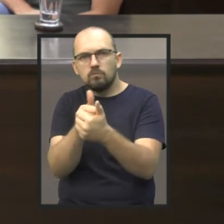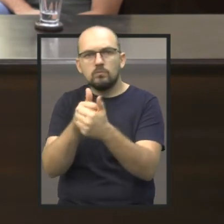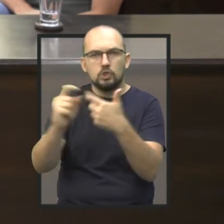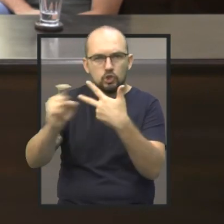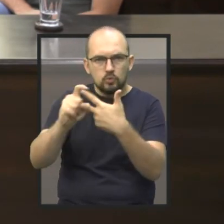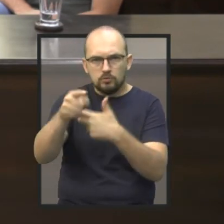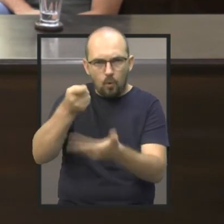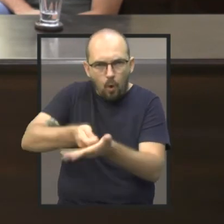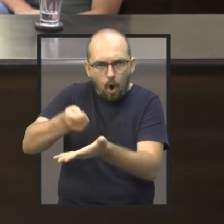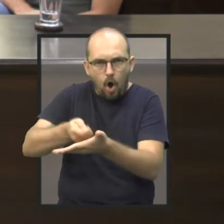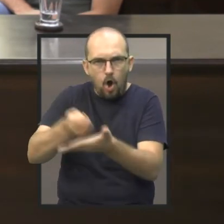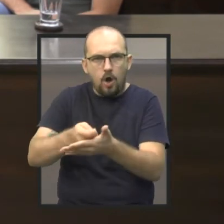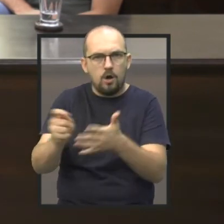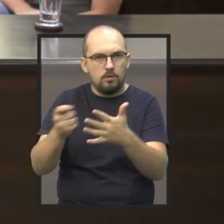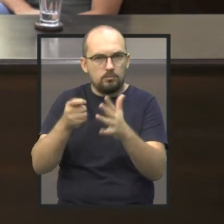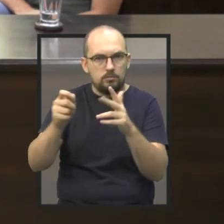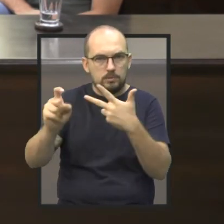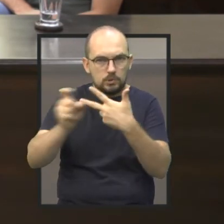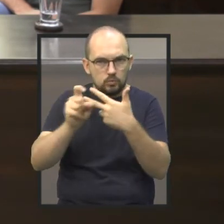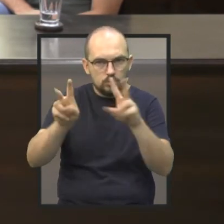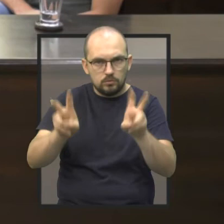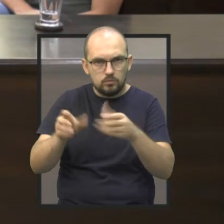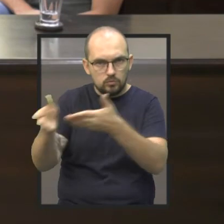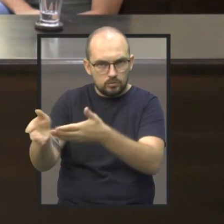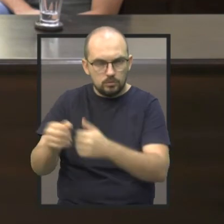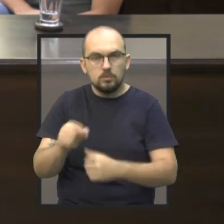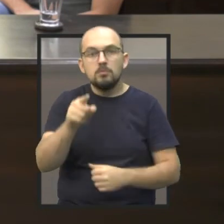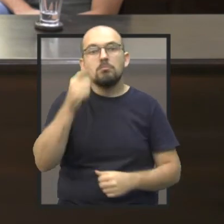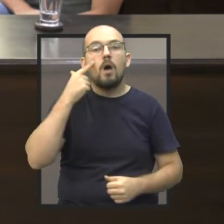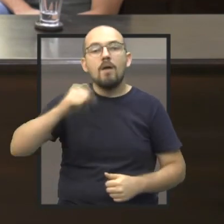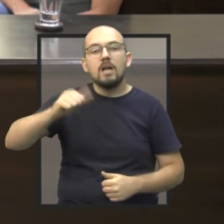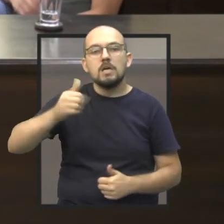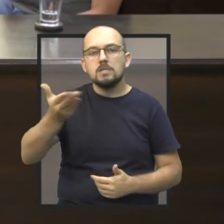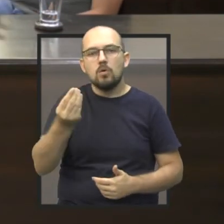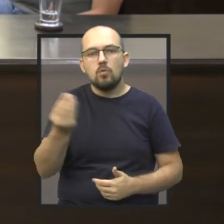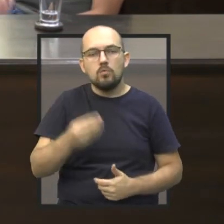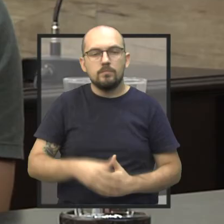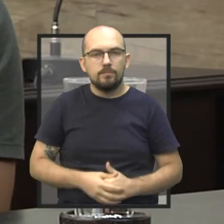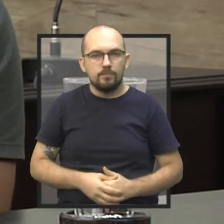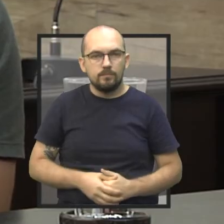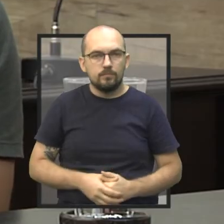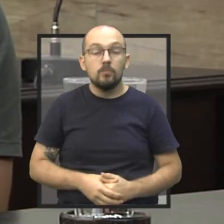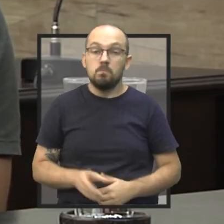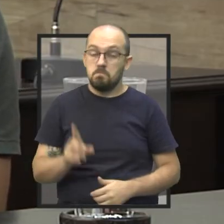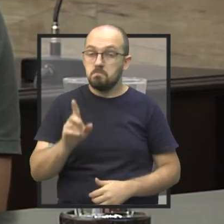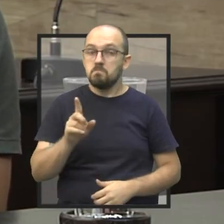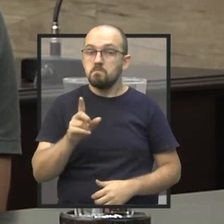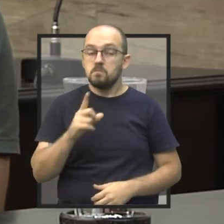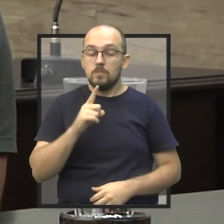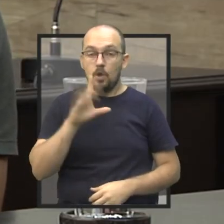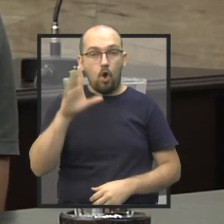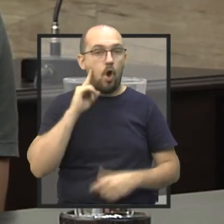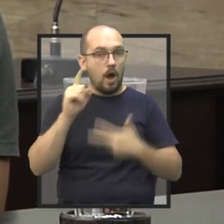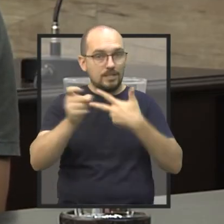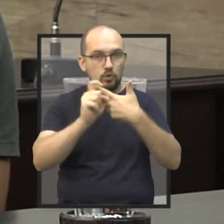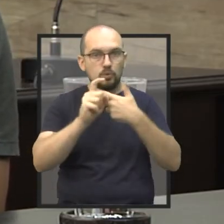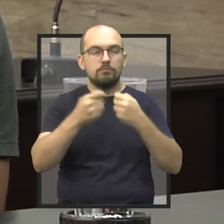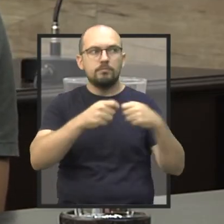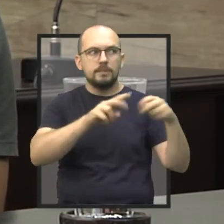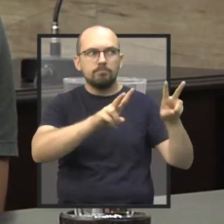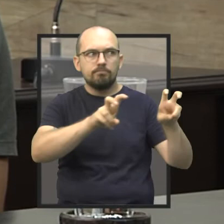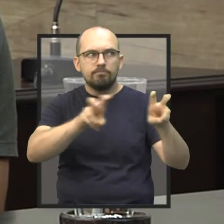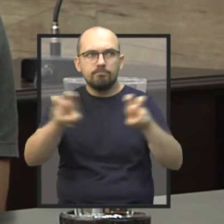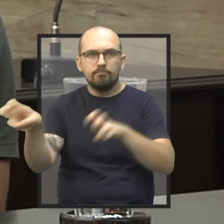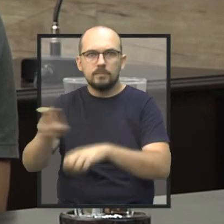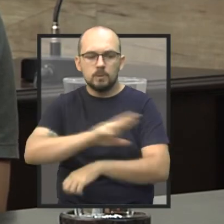Poder Executivo tem cobrado o Poder Executivo com relação a isso? Qual a avaliação que o senhor faz? São várias as áreas que o Poder Executivo tem que se preocupar depois